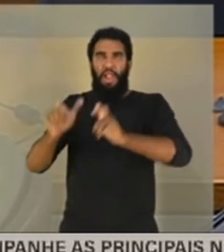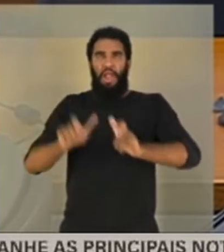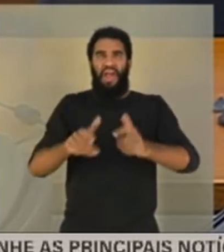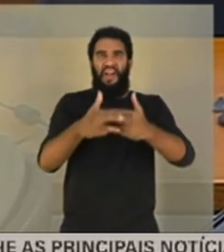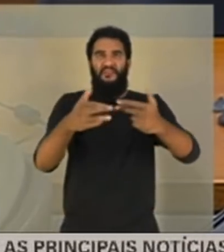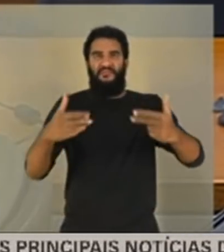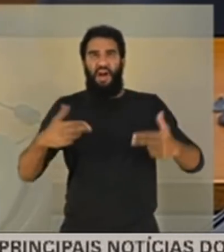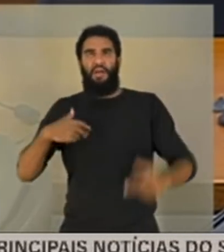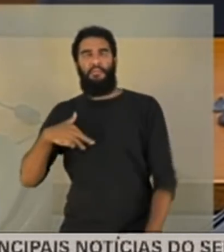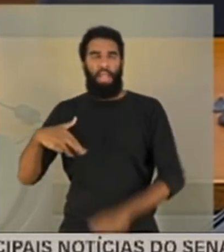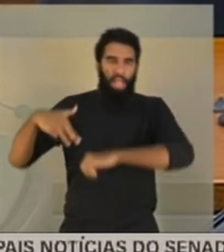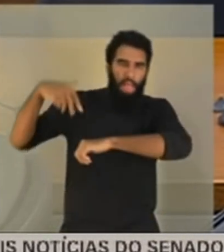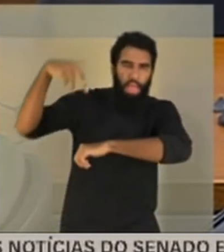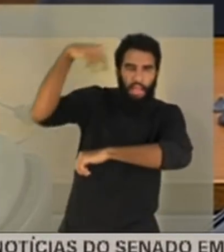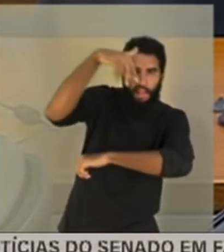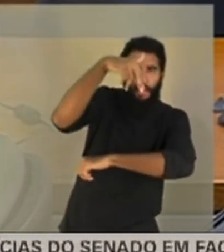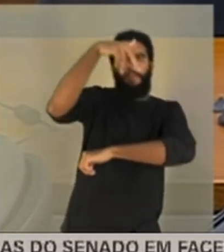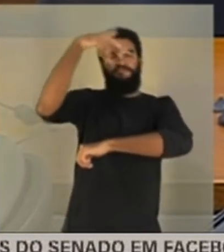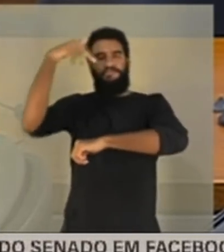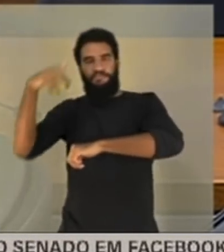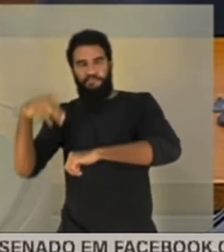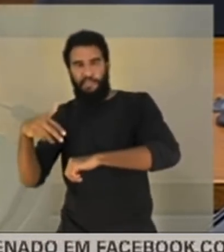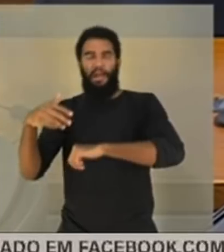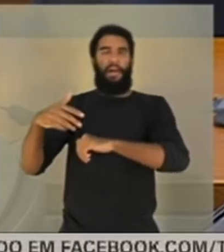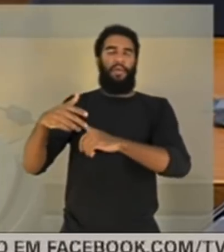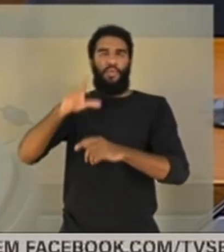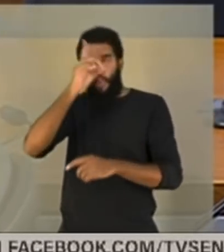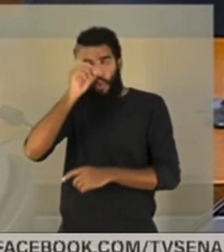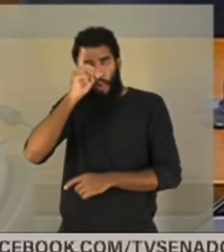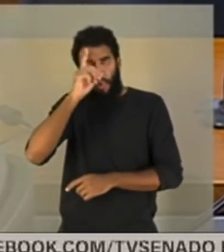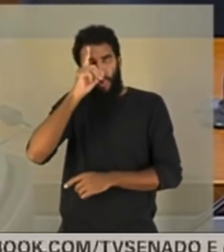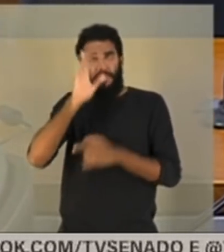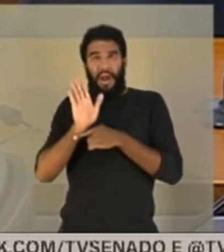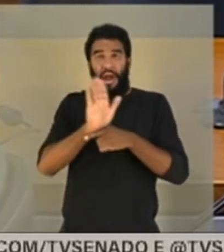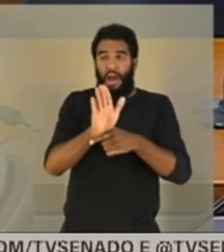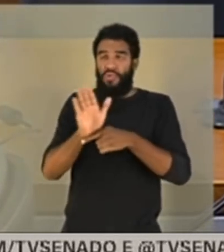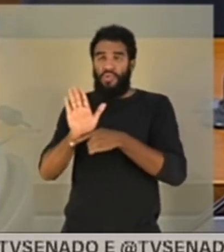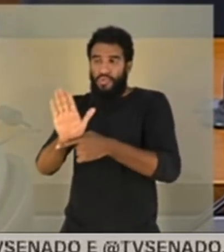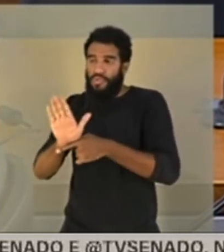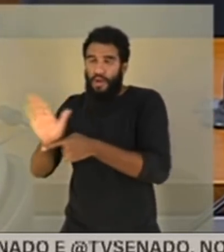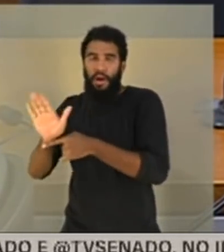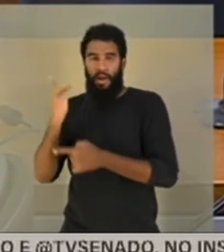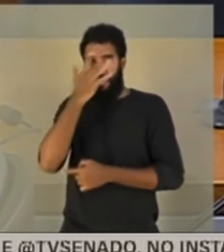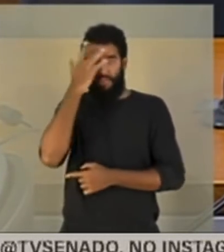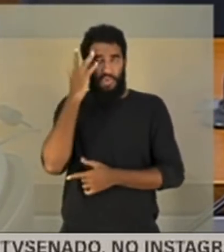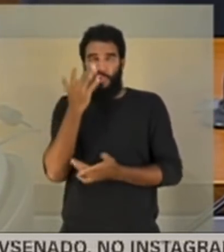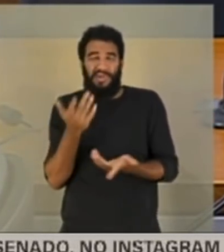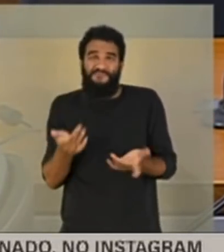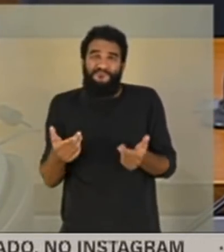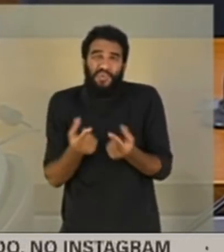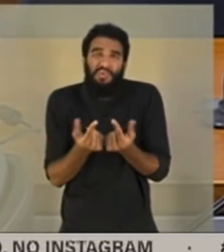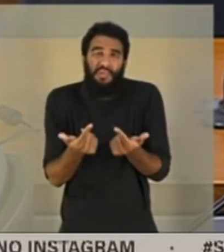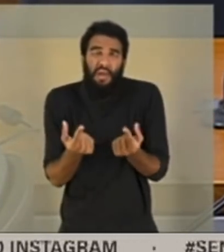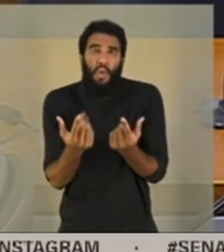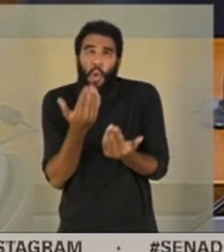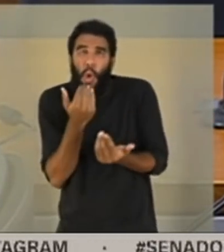levando cesta básica para os despossuídos, e em razão das